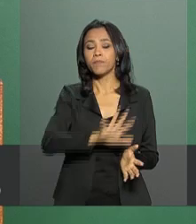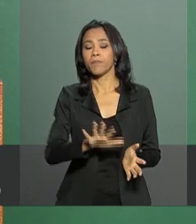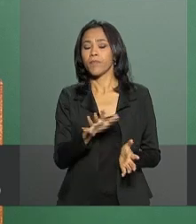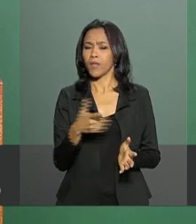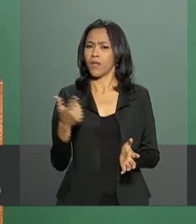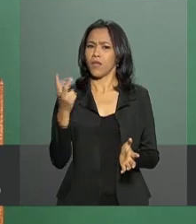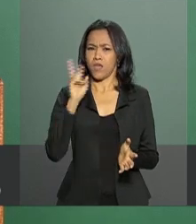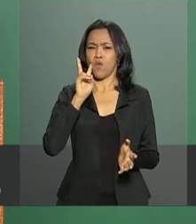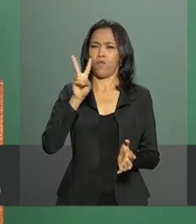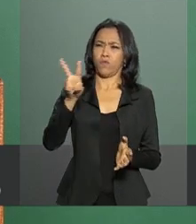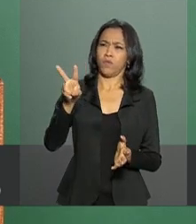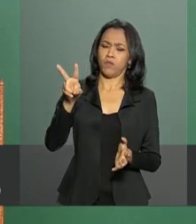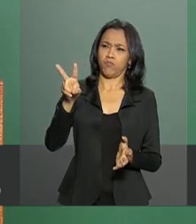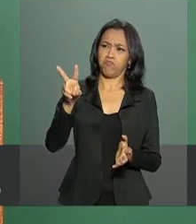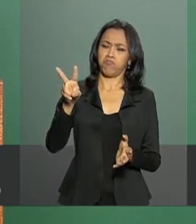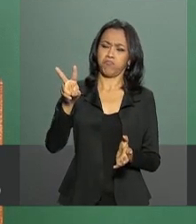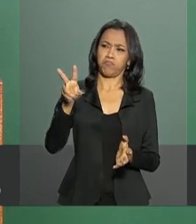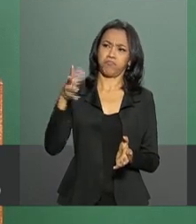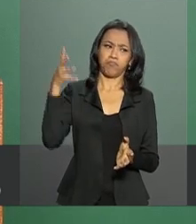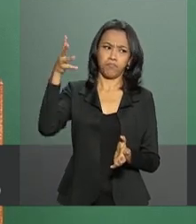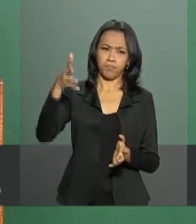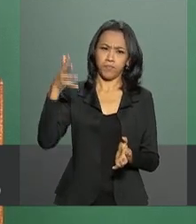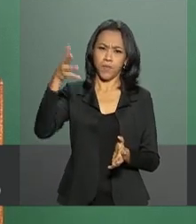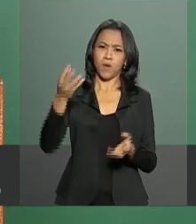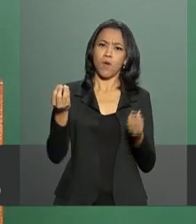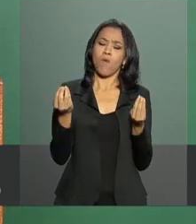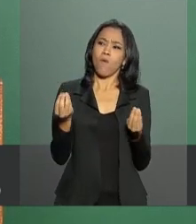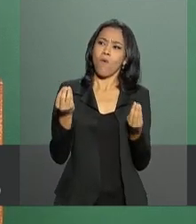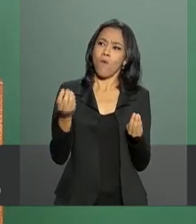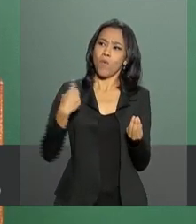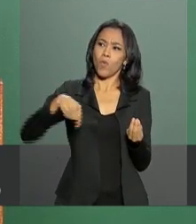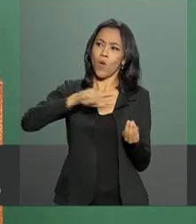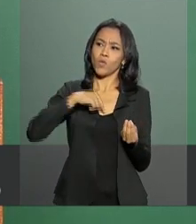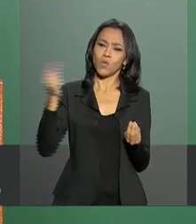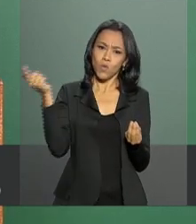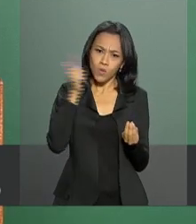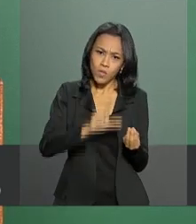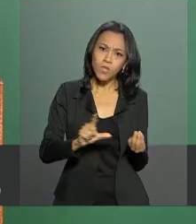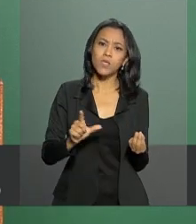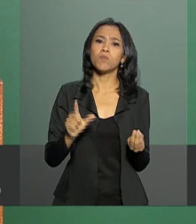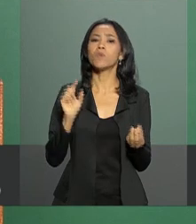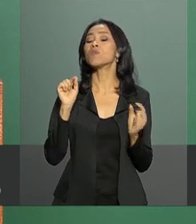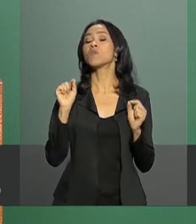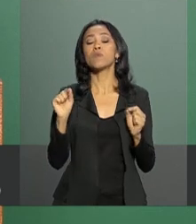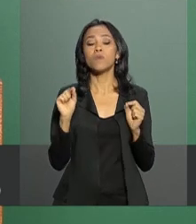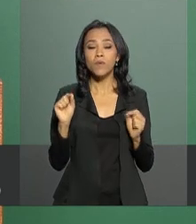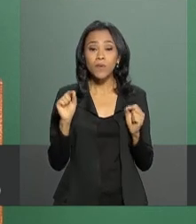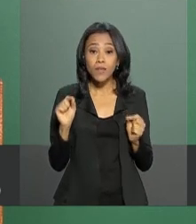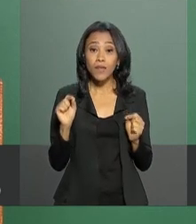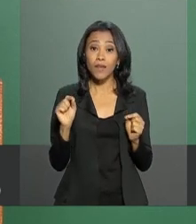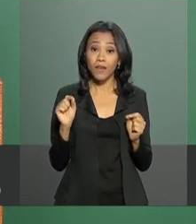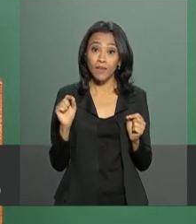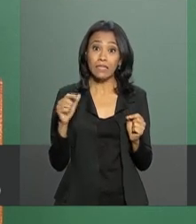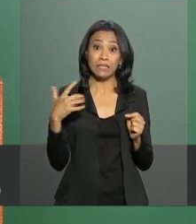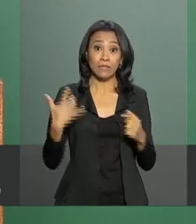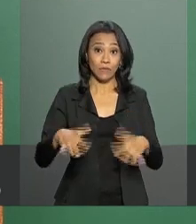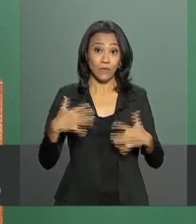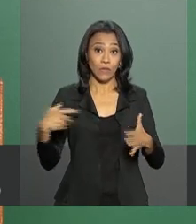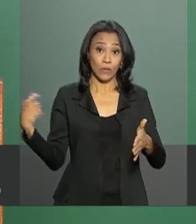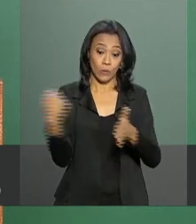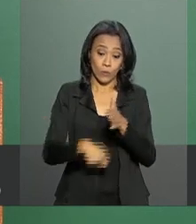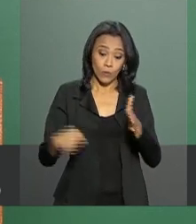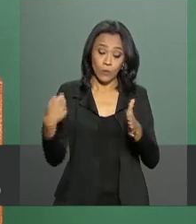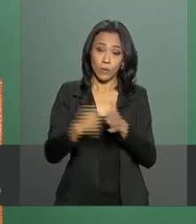houve como nós acabamos casando na verdade teses muito caras ao governo